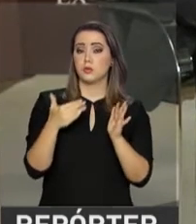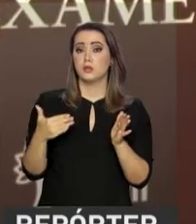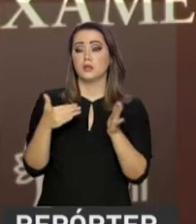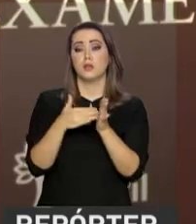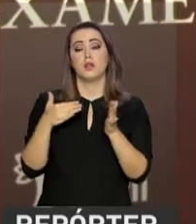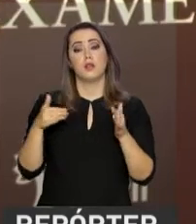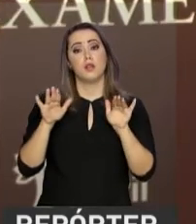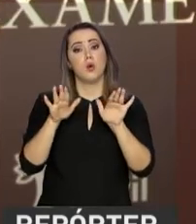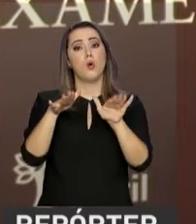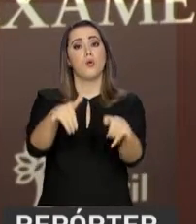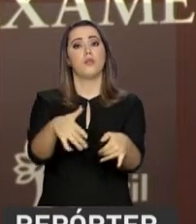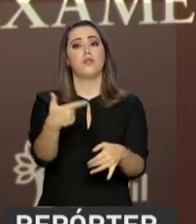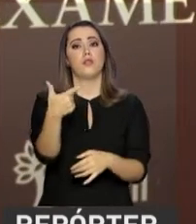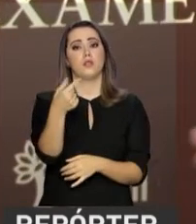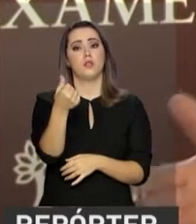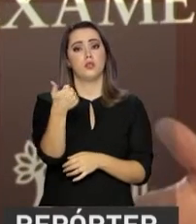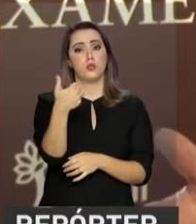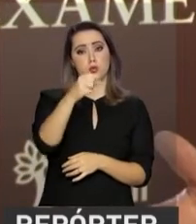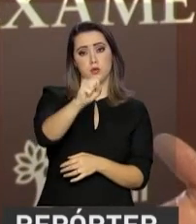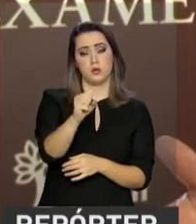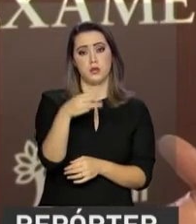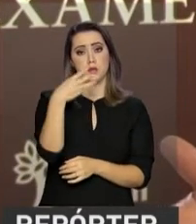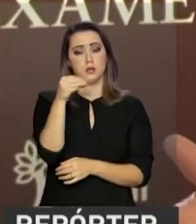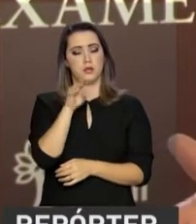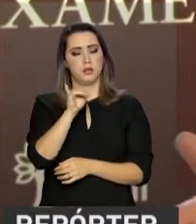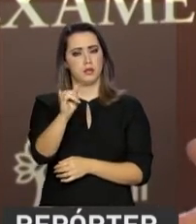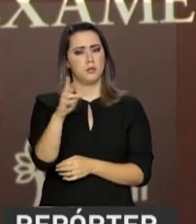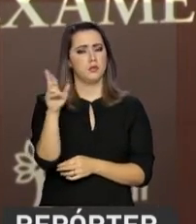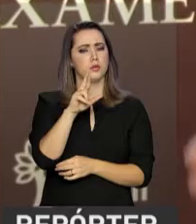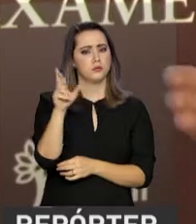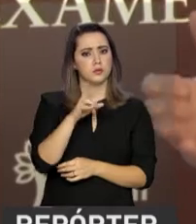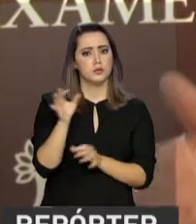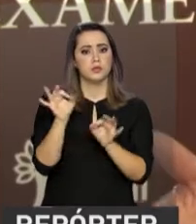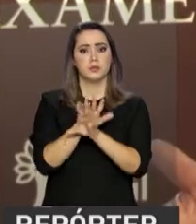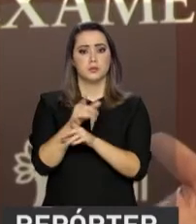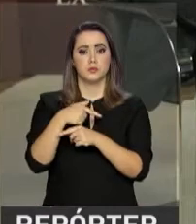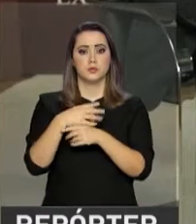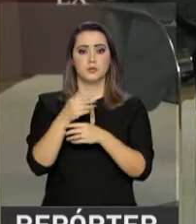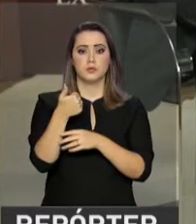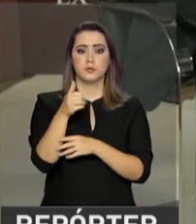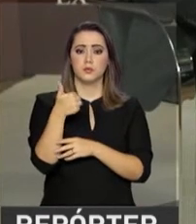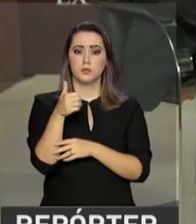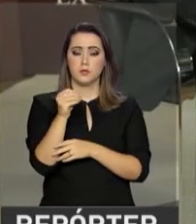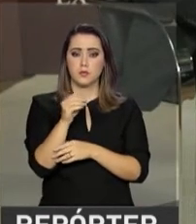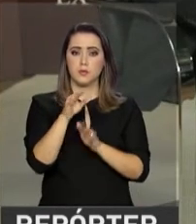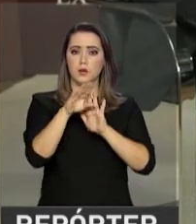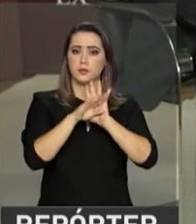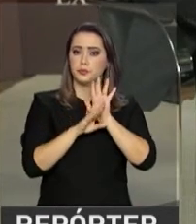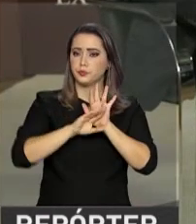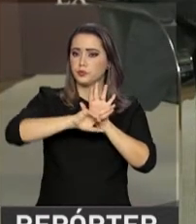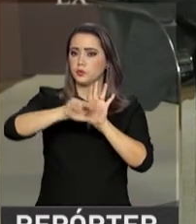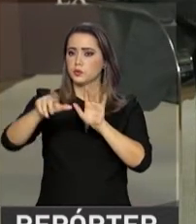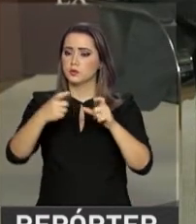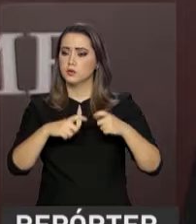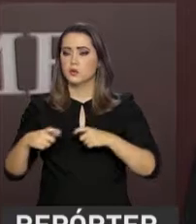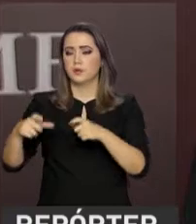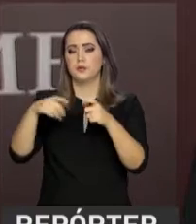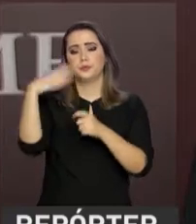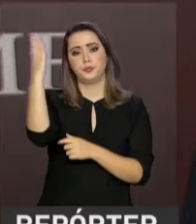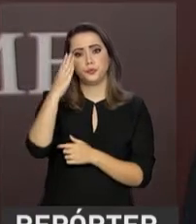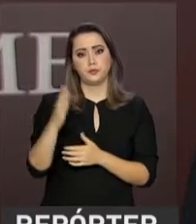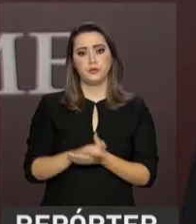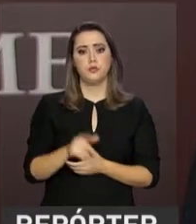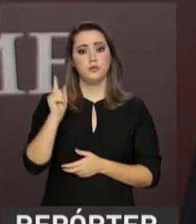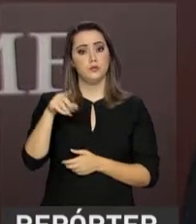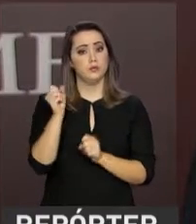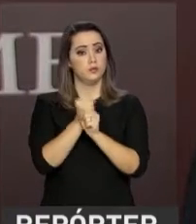2018 deverá investir cerca de 30 bilhões de reais para a conclusão de 1.100 projetos em centenas de municípios brasileiros. São